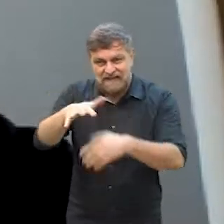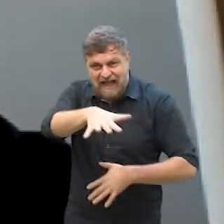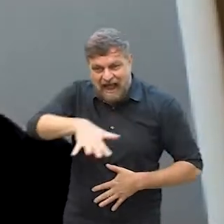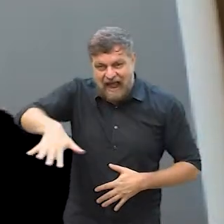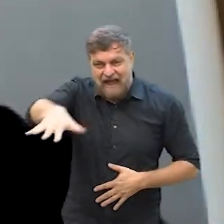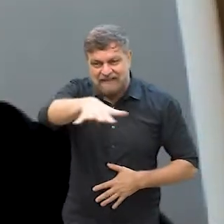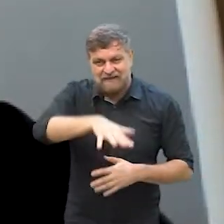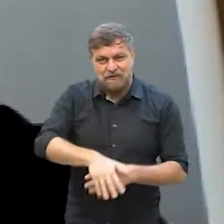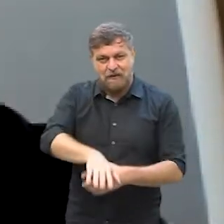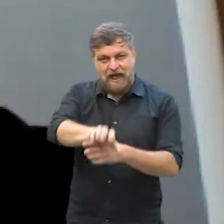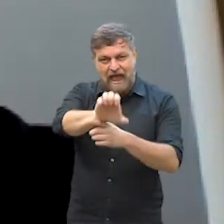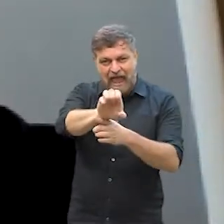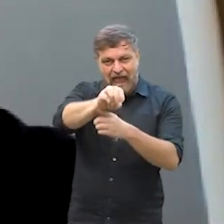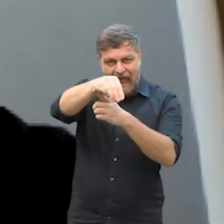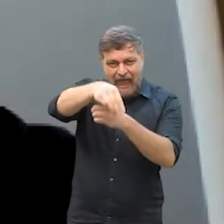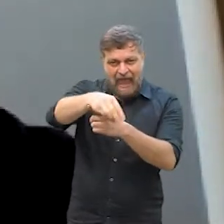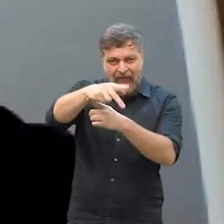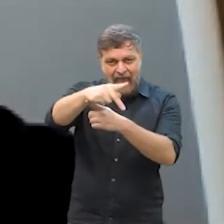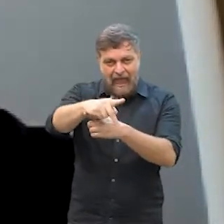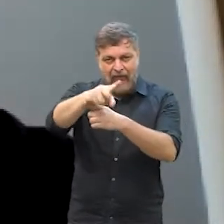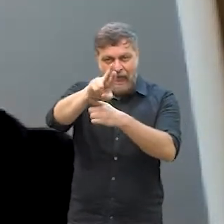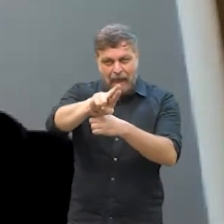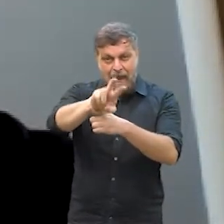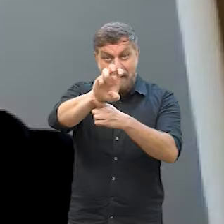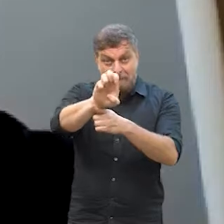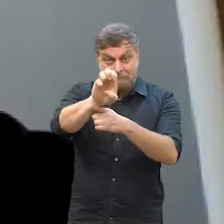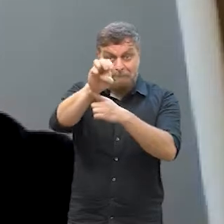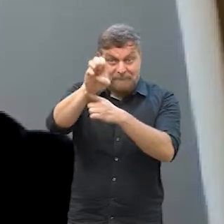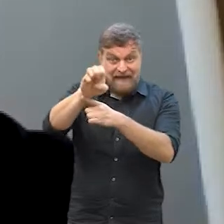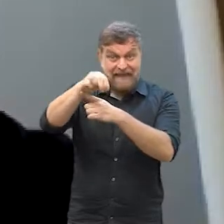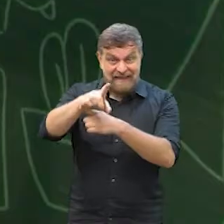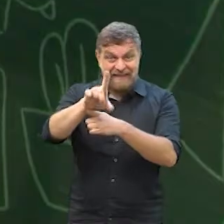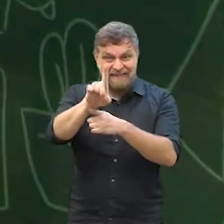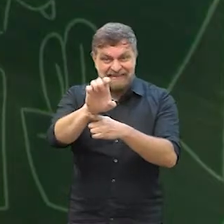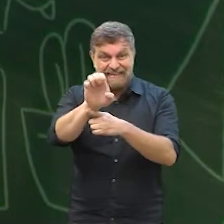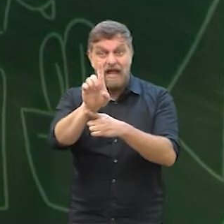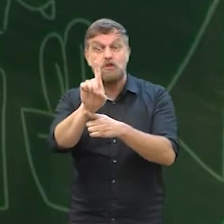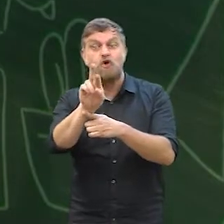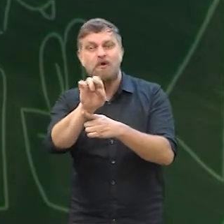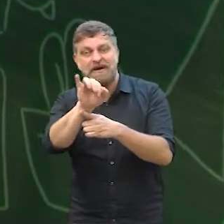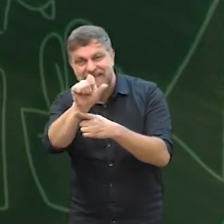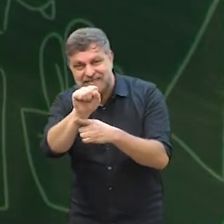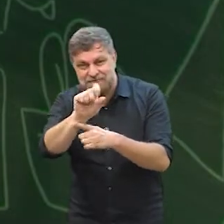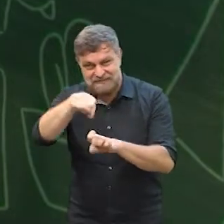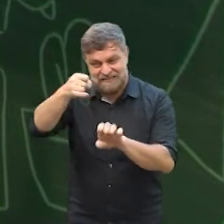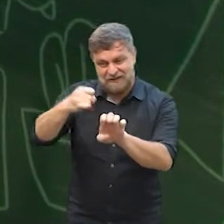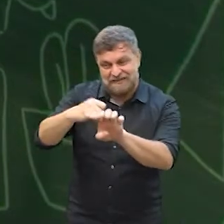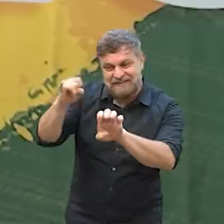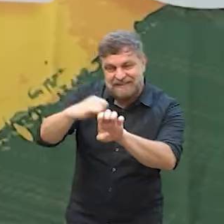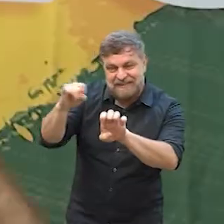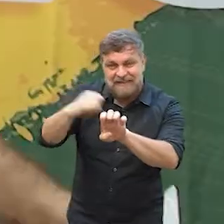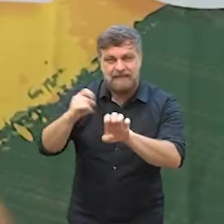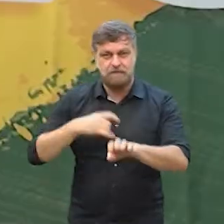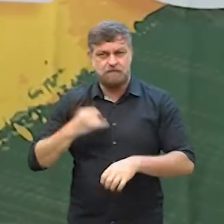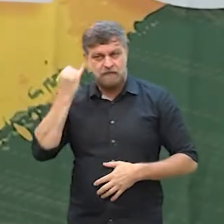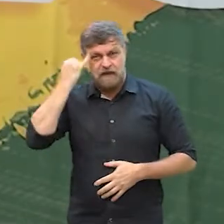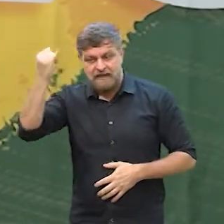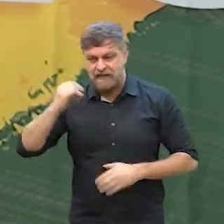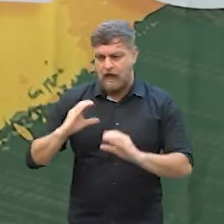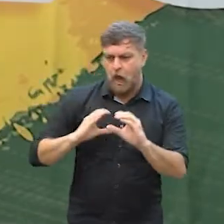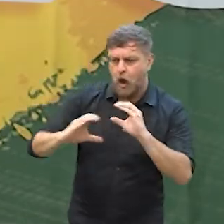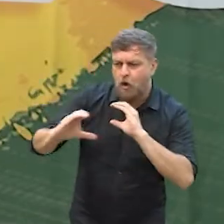empreendedorismo. Então, é uma experiência única mesmo. A ideia é trabalhar o planejamento com base